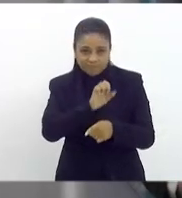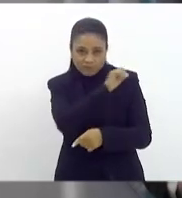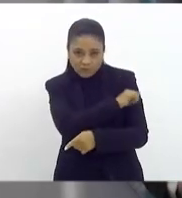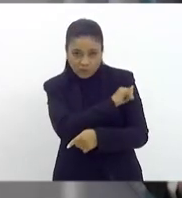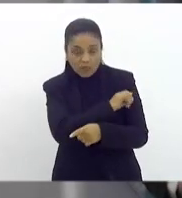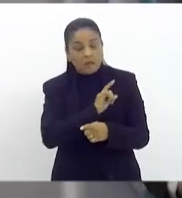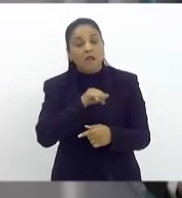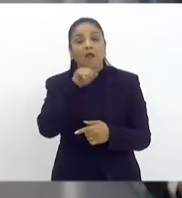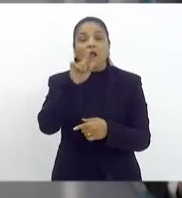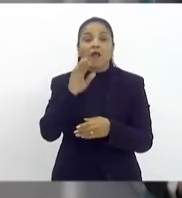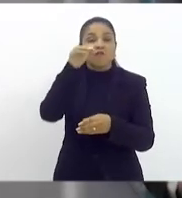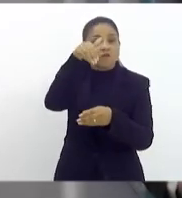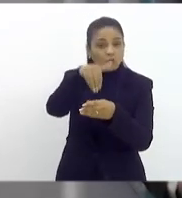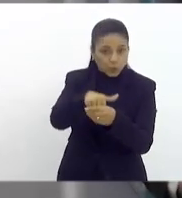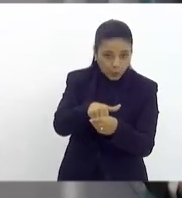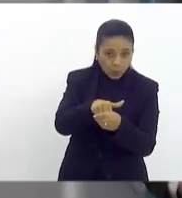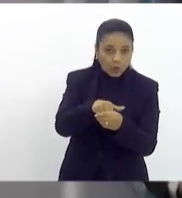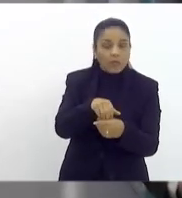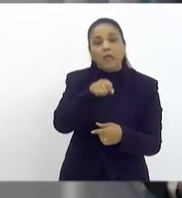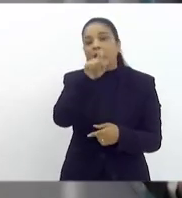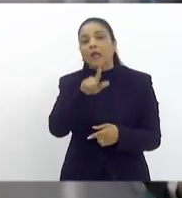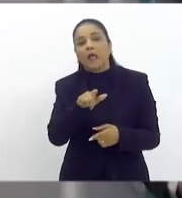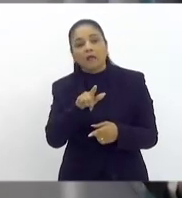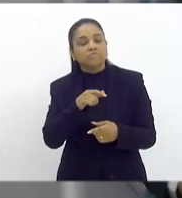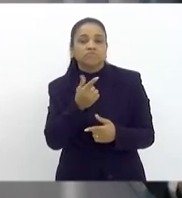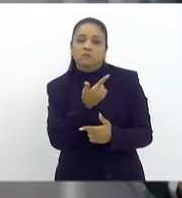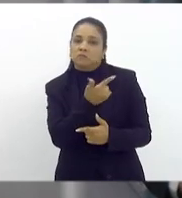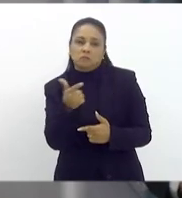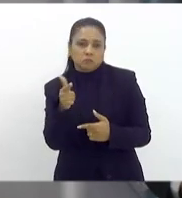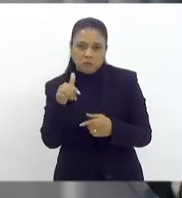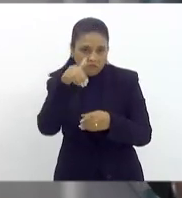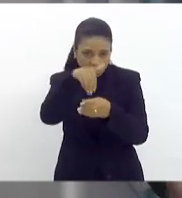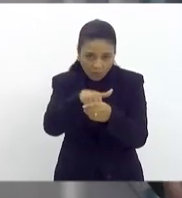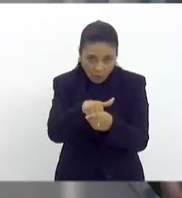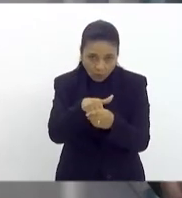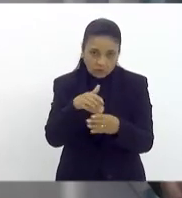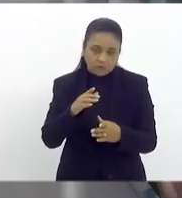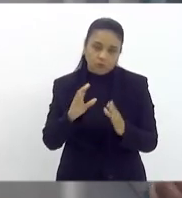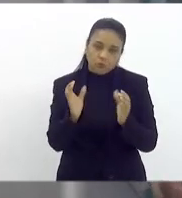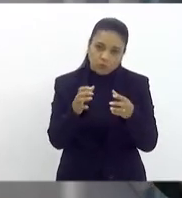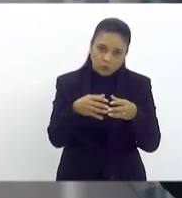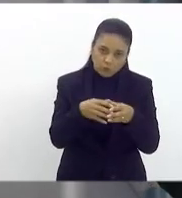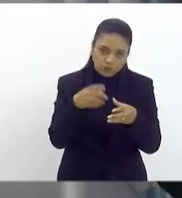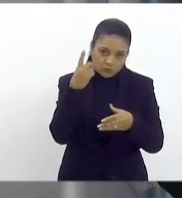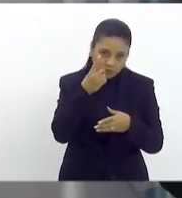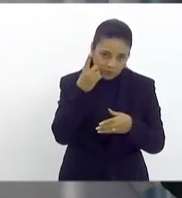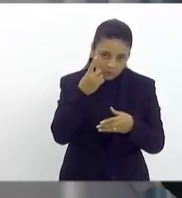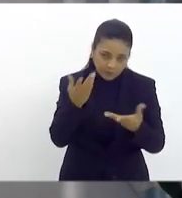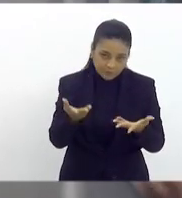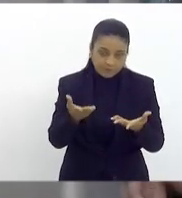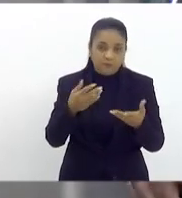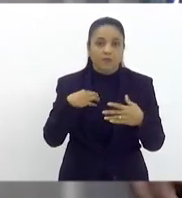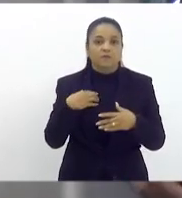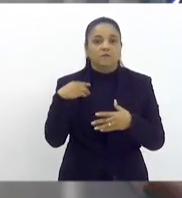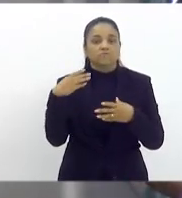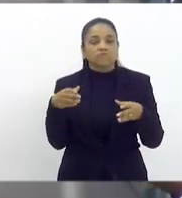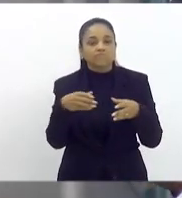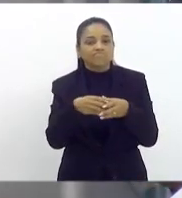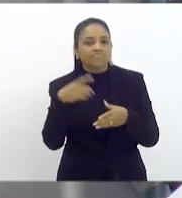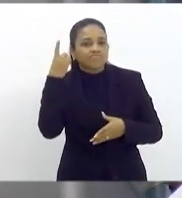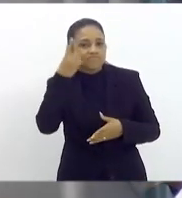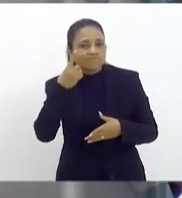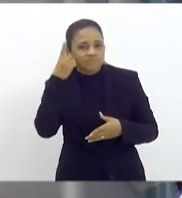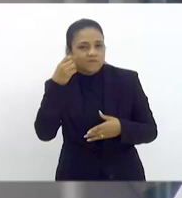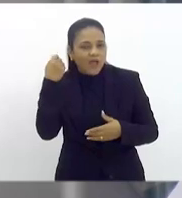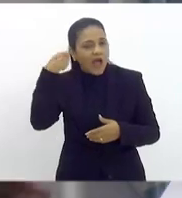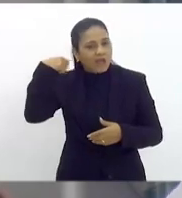também quem não votou em nós. Em especial essa demanda popular dos artistas, dos